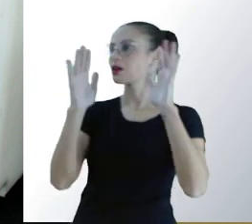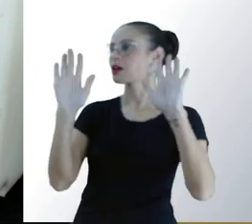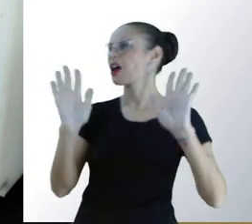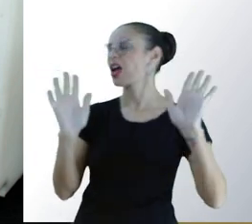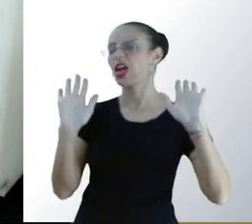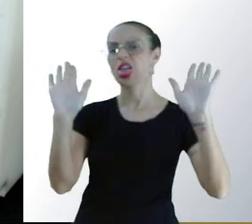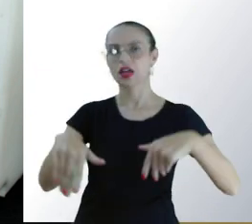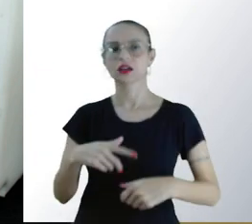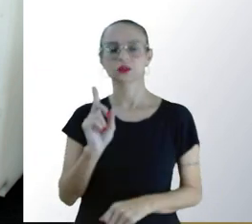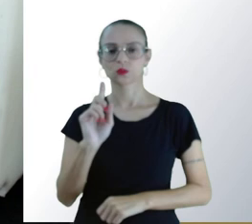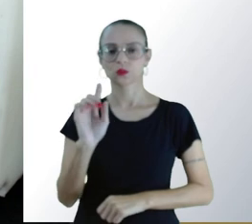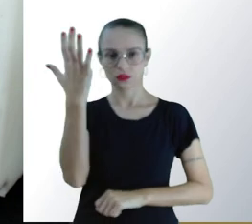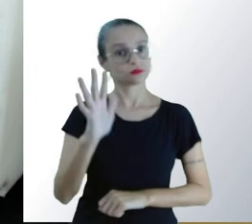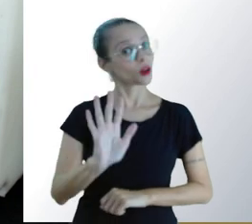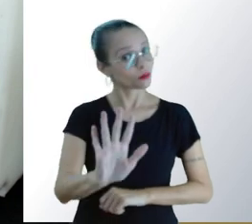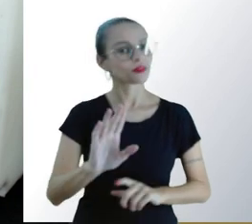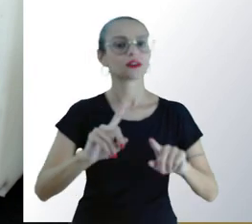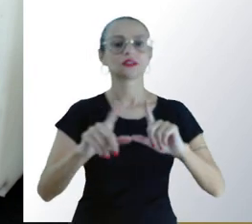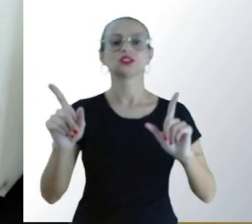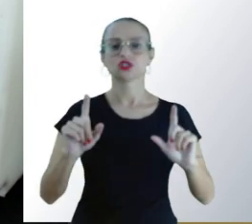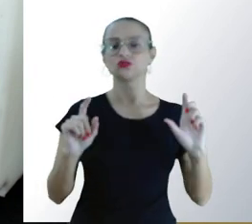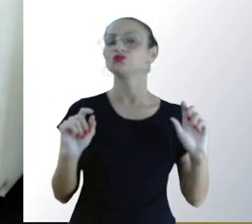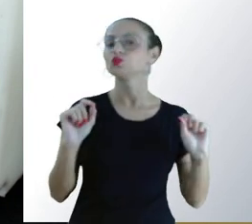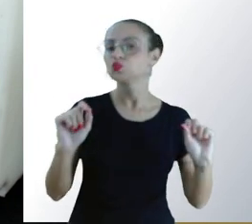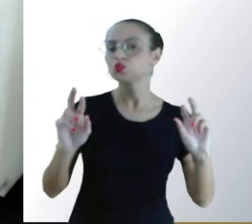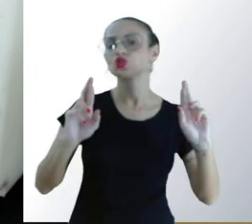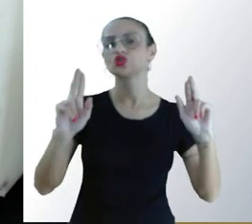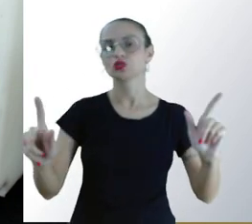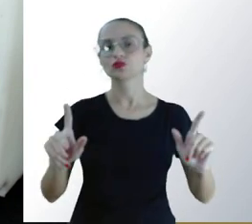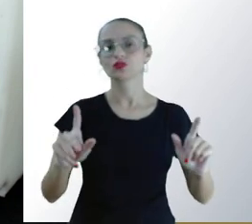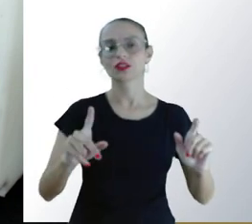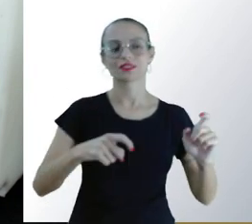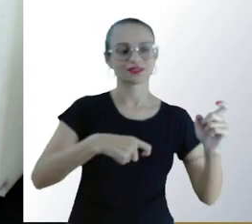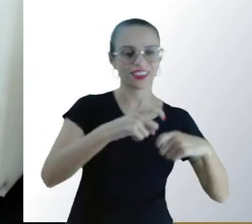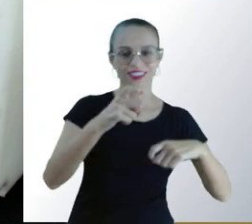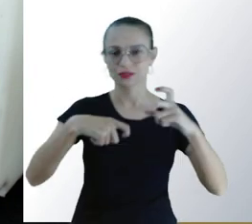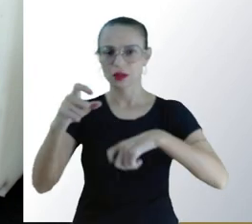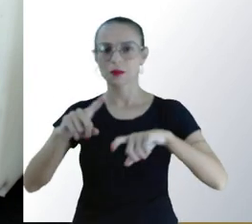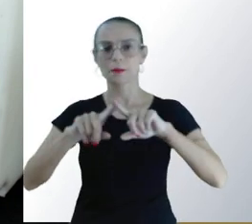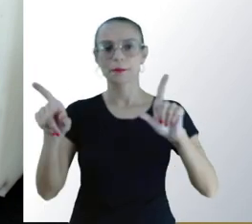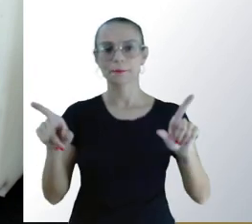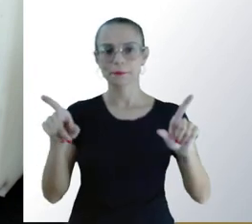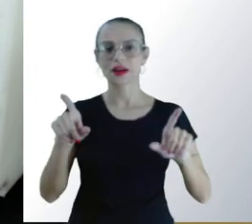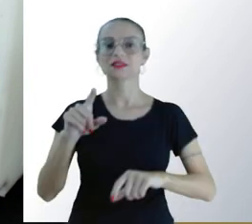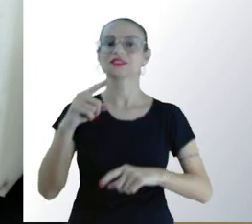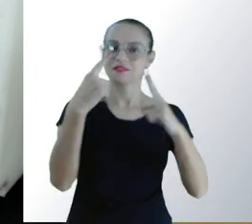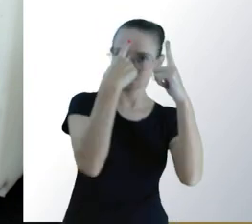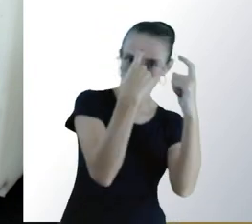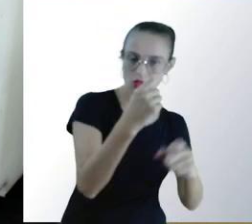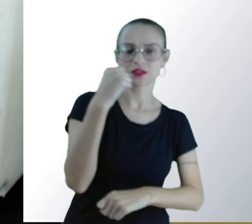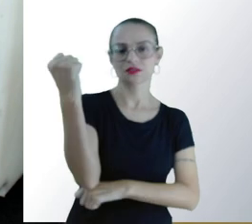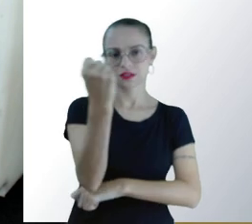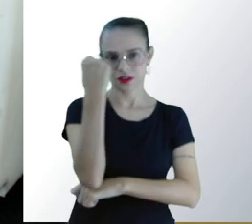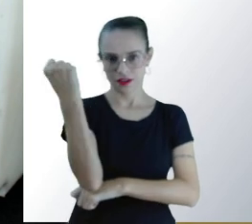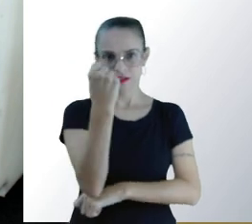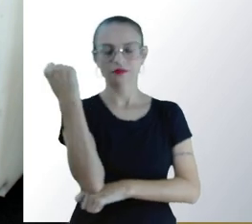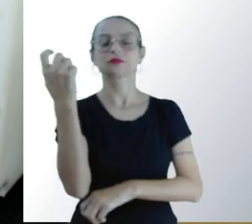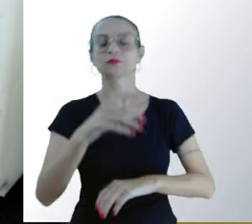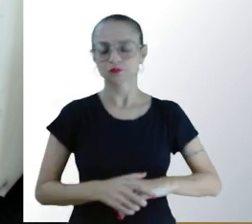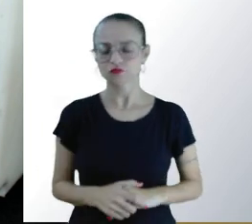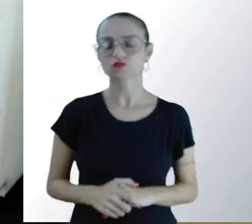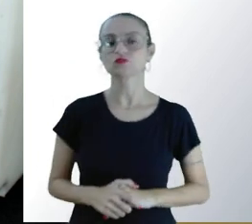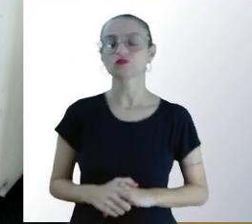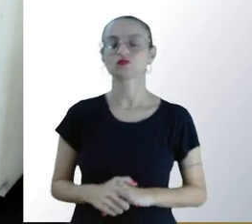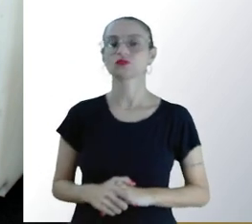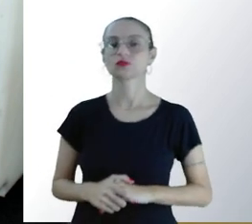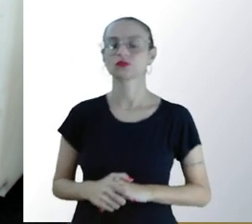acontecer. Mas a questão, a única diferença é que são atos sexuais, porém, praticados mediante violência ou grave ameaça. Sim, sim. E